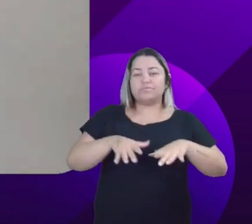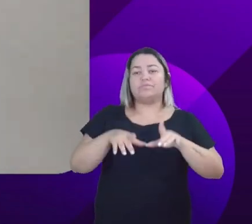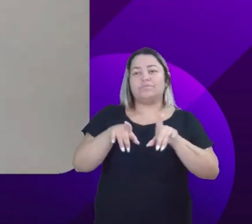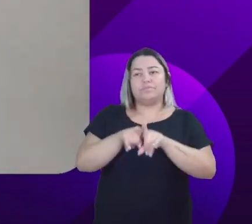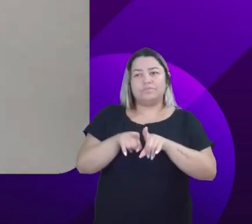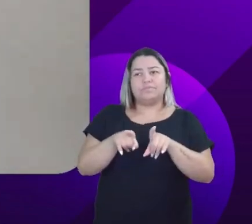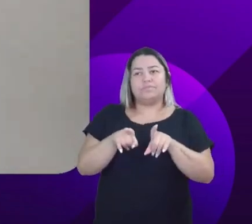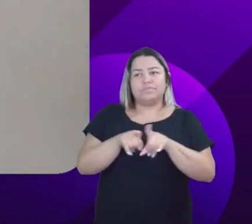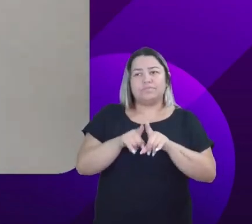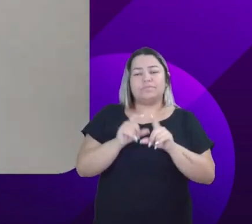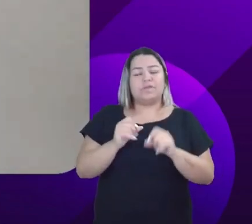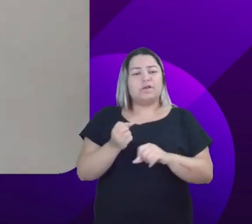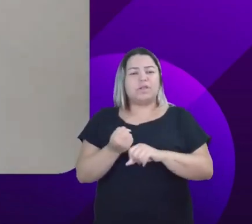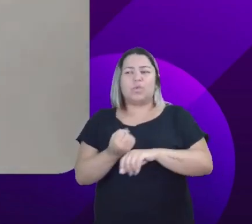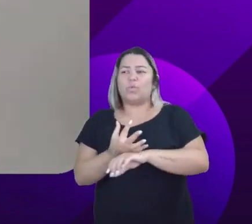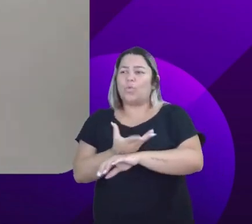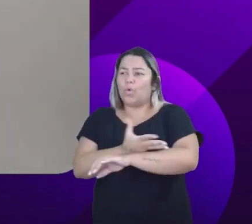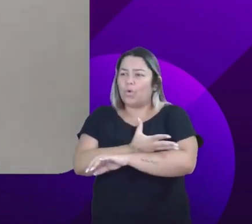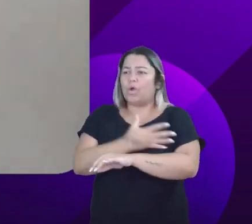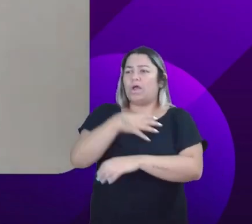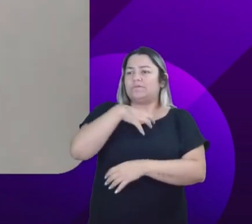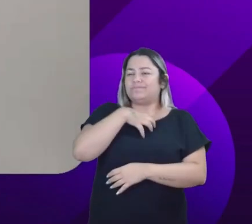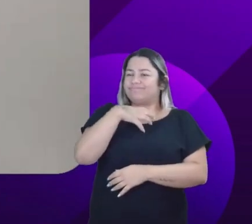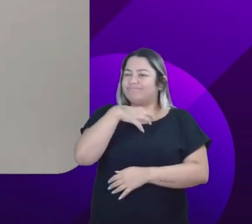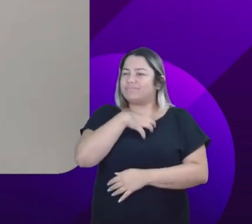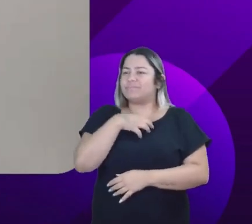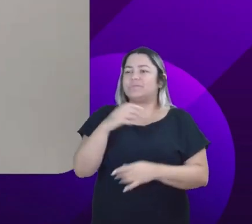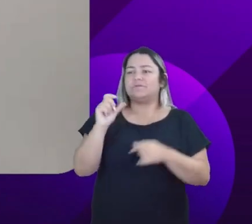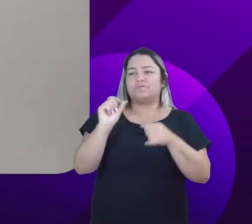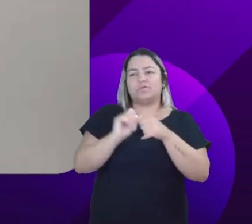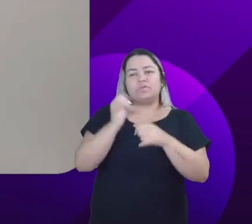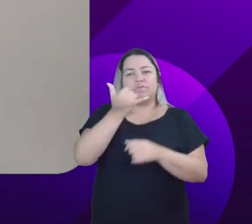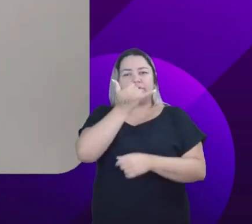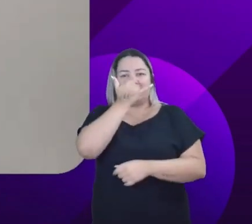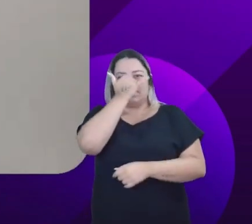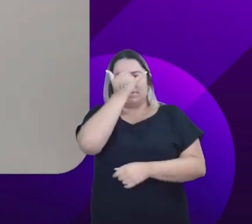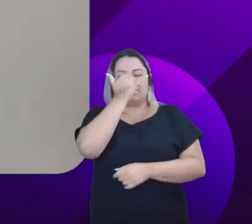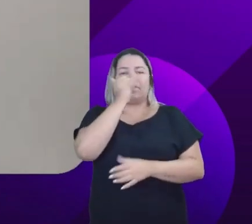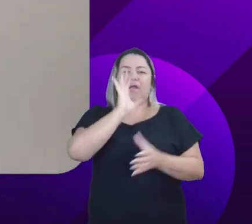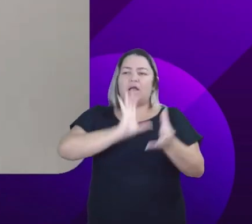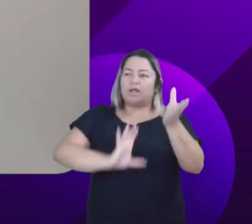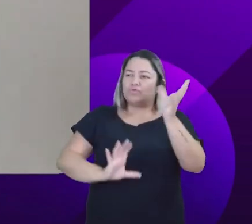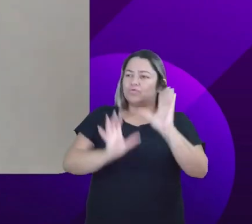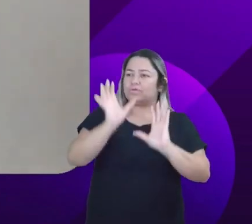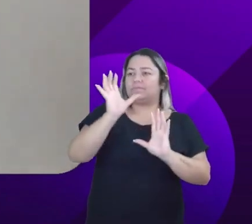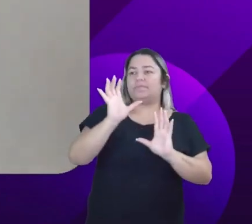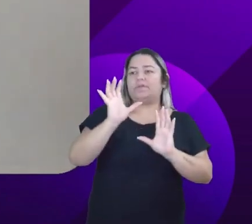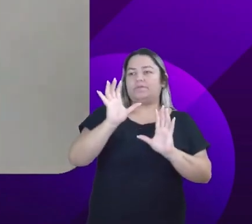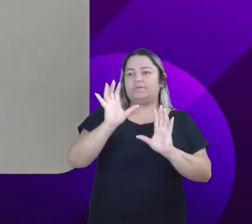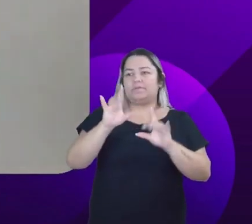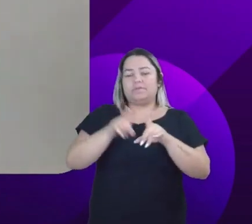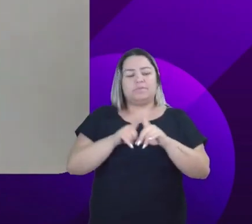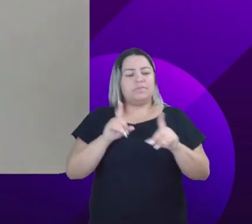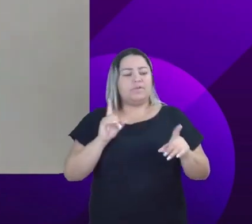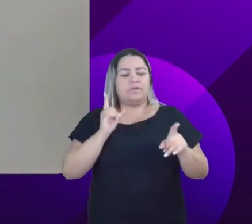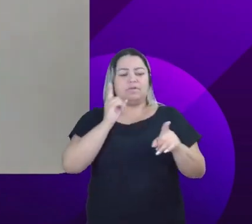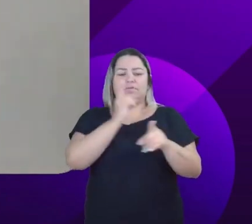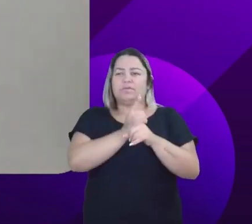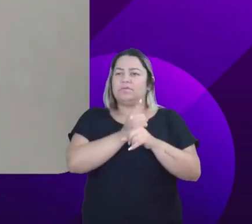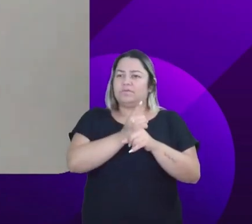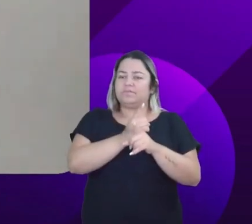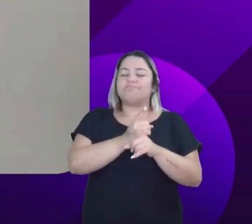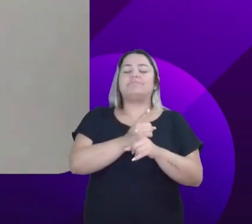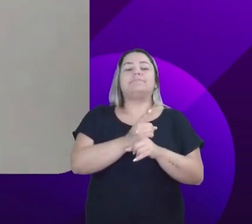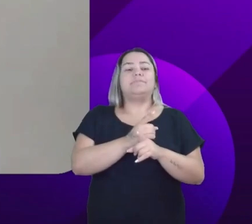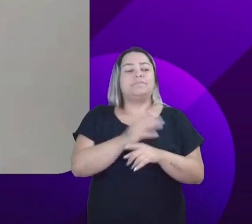dessa comoção provocada por esse desastre, que é um desastre nesse momento localizado, mas que a